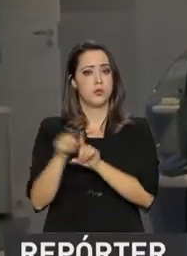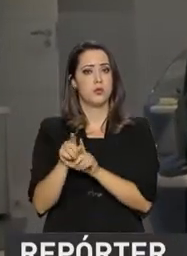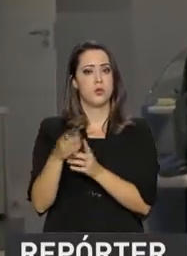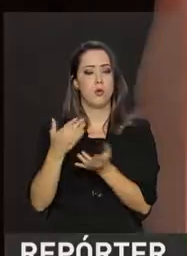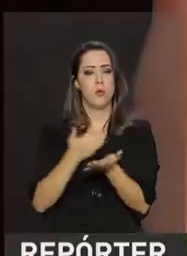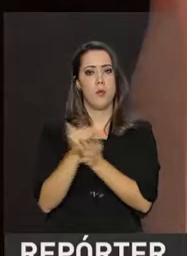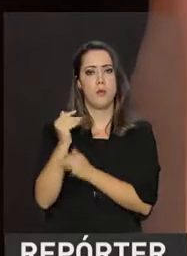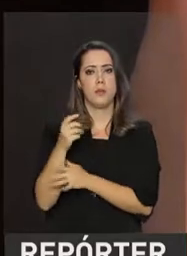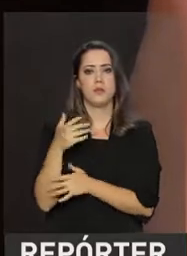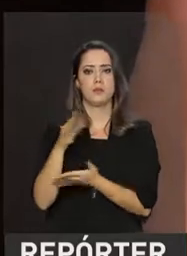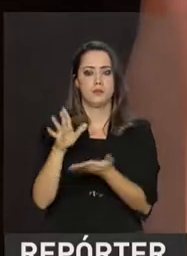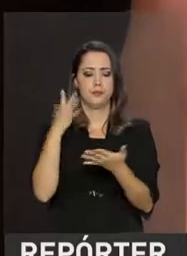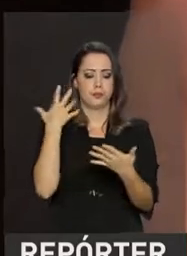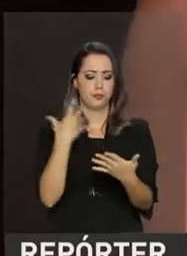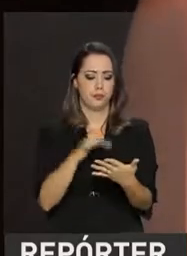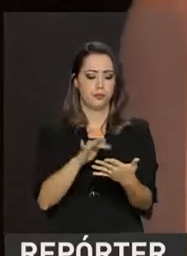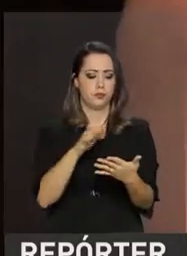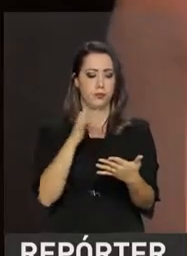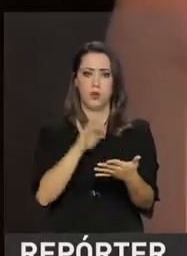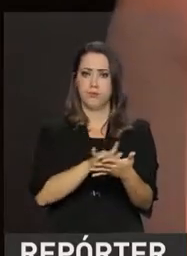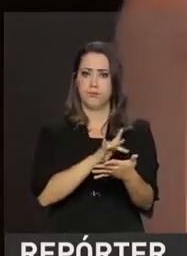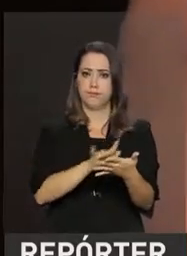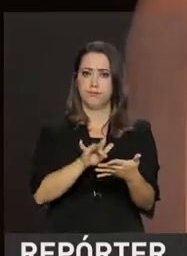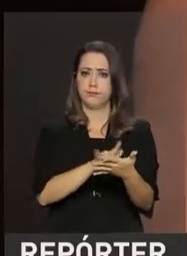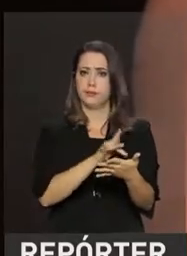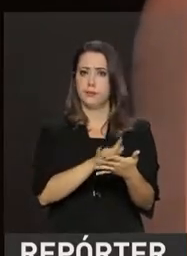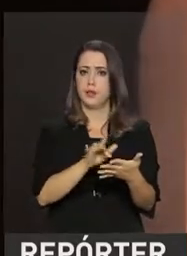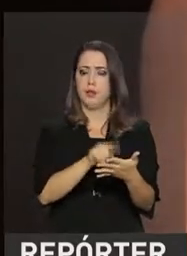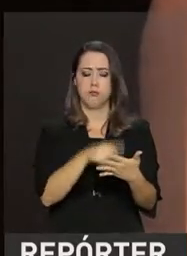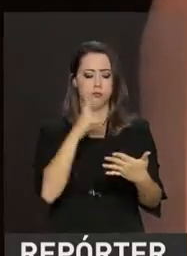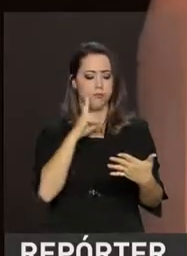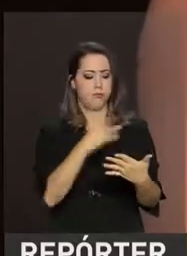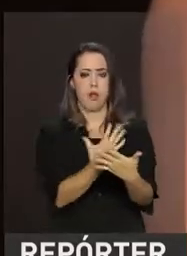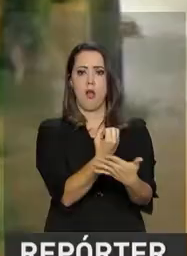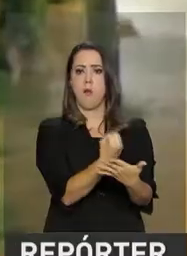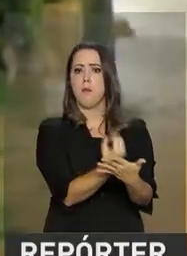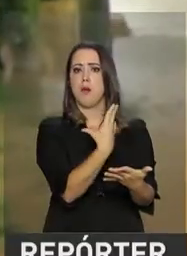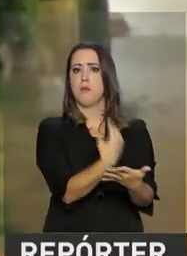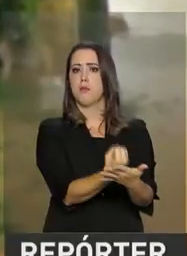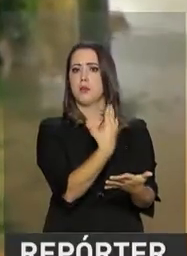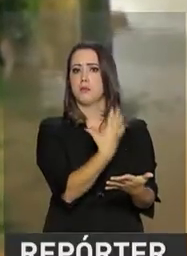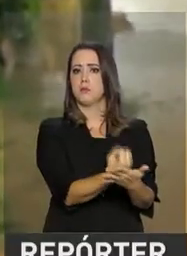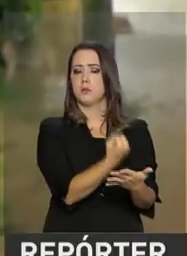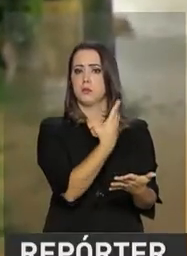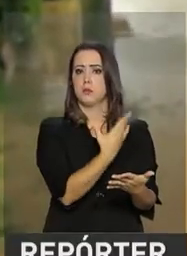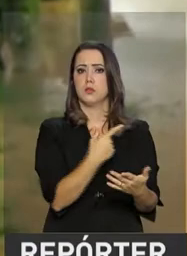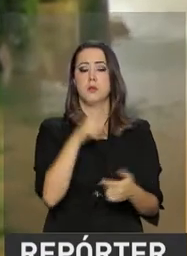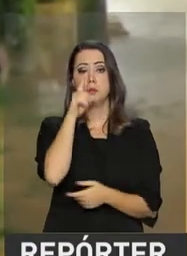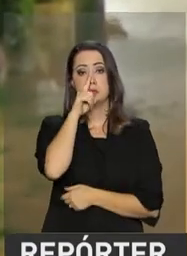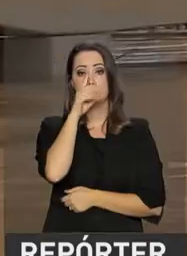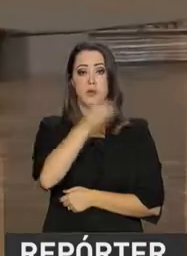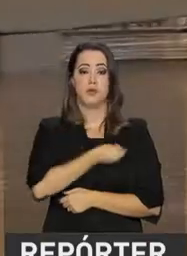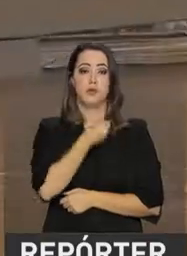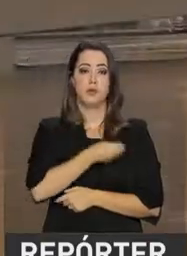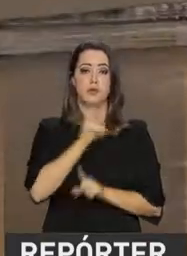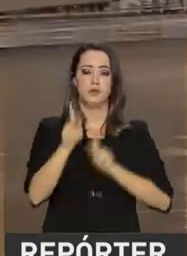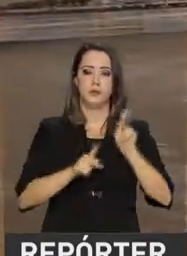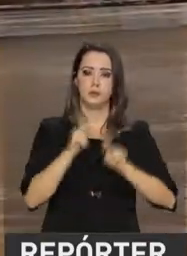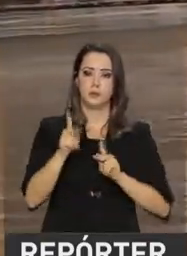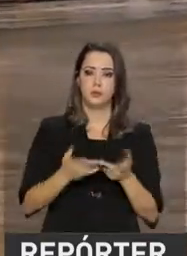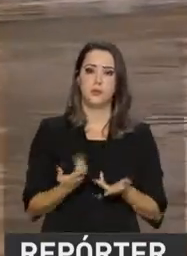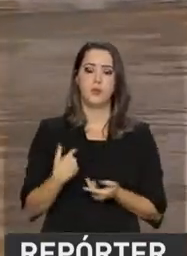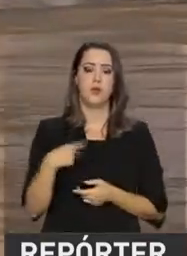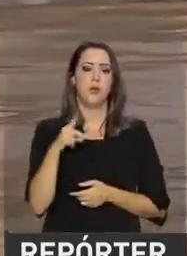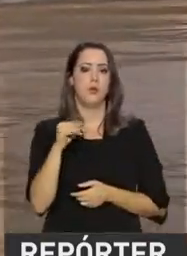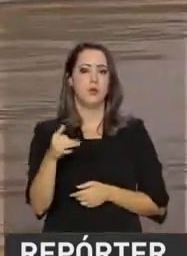celular a mensagem de texto que avisa um evento da natureza que põe em risco a vida da população a